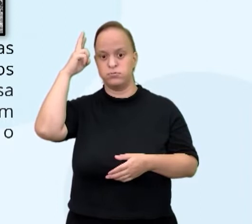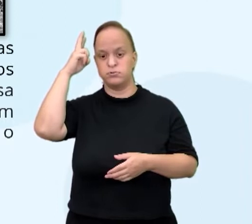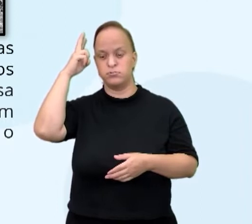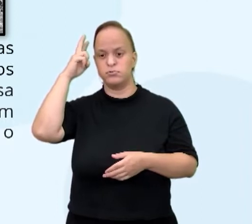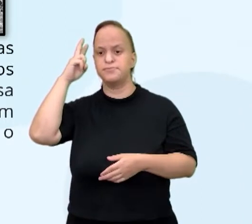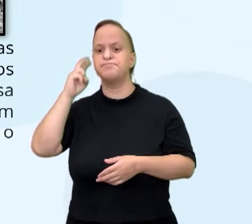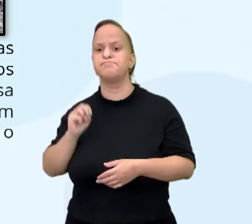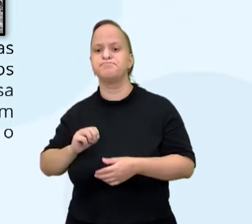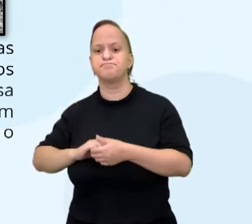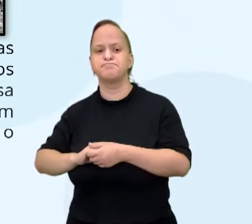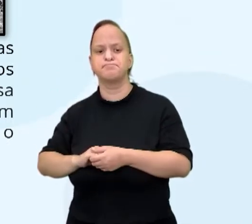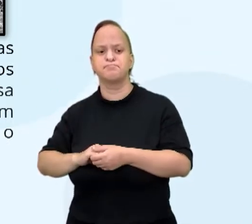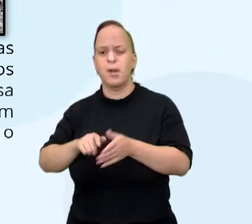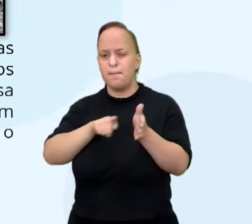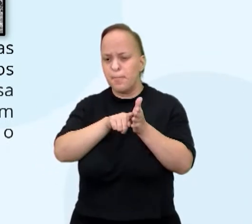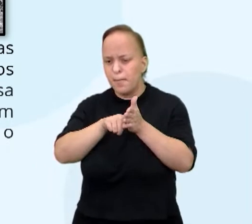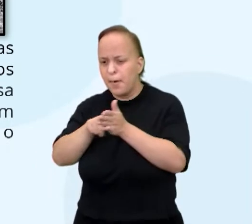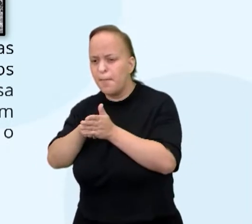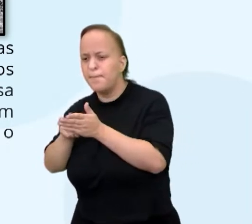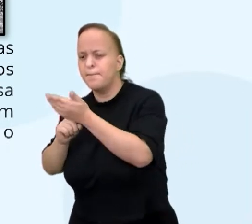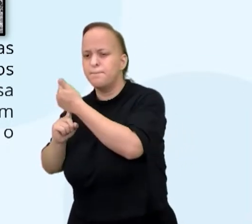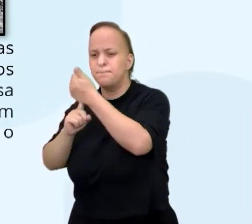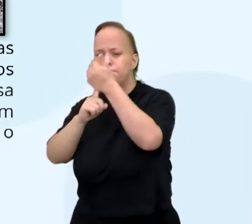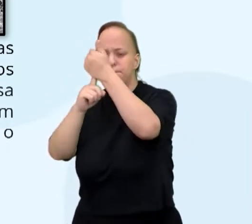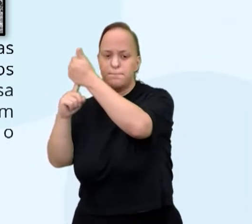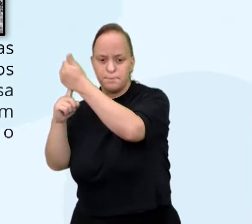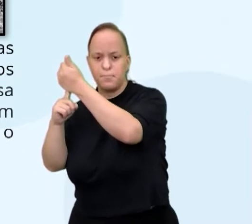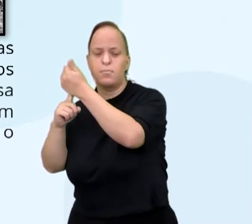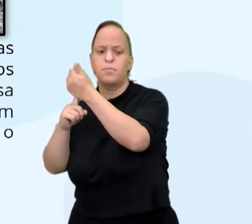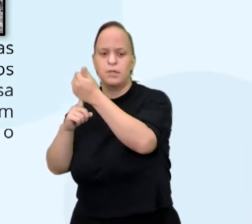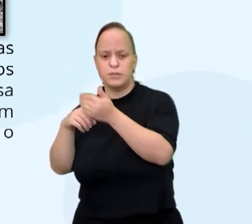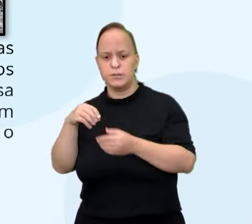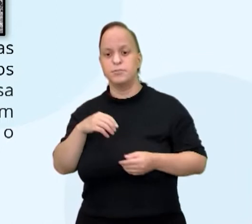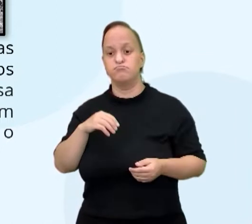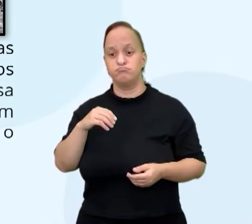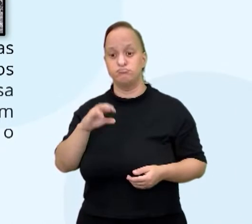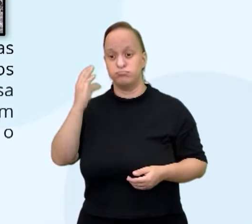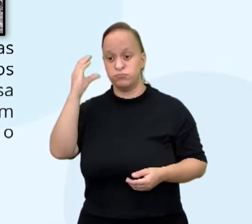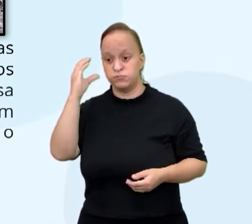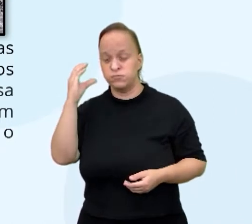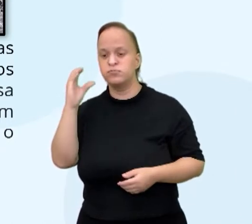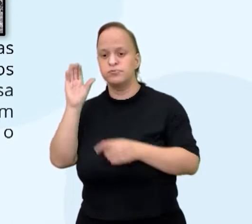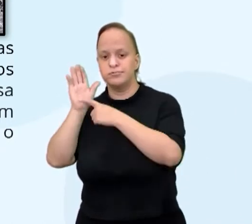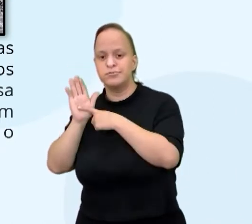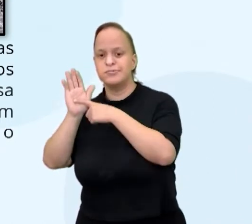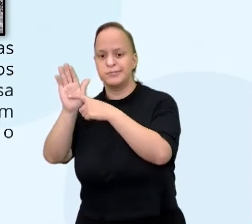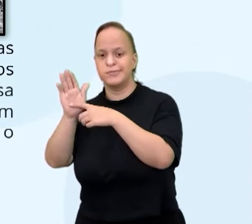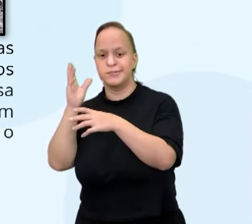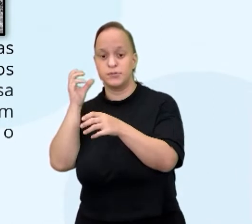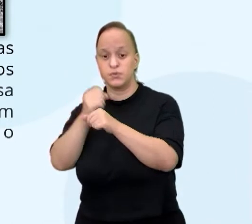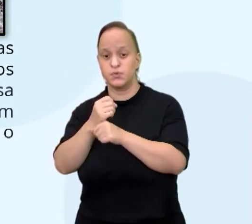muitos artigos científicos e tecnológicos. No total, 35 países fizeram